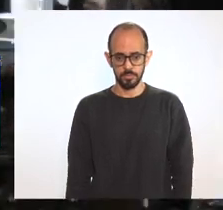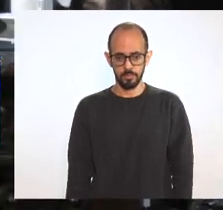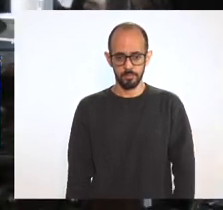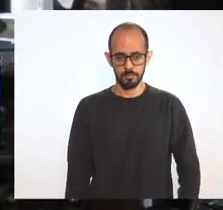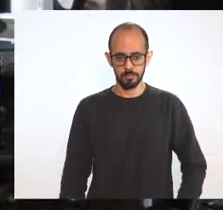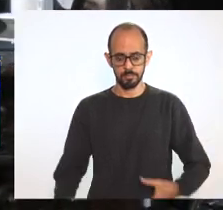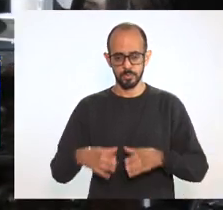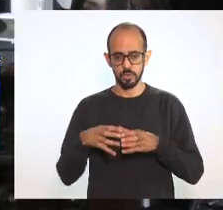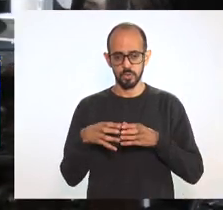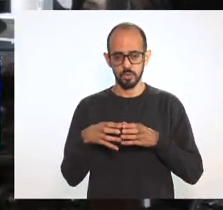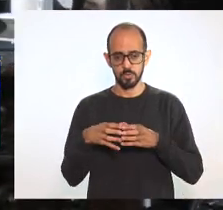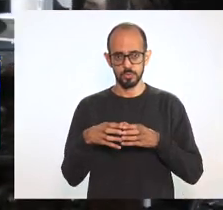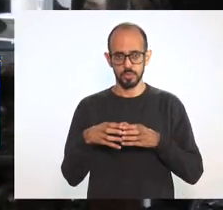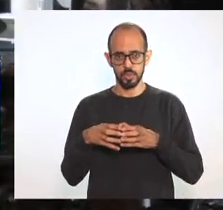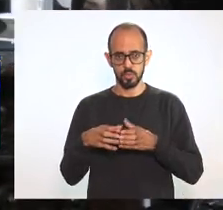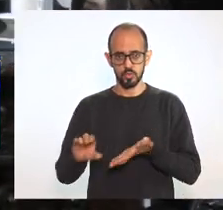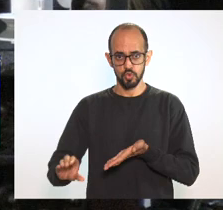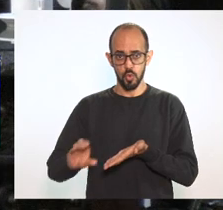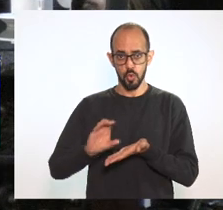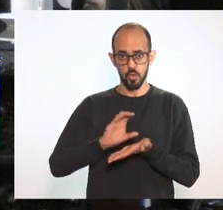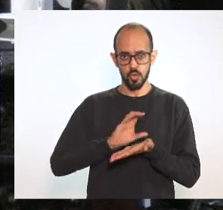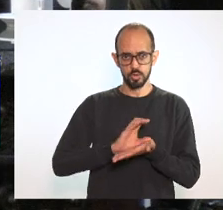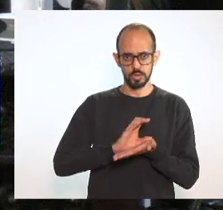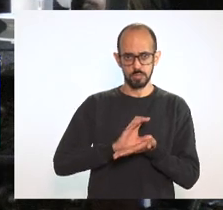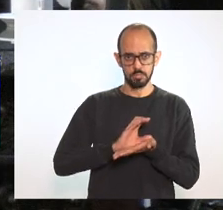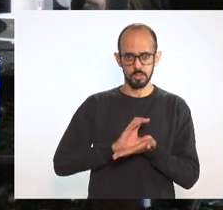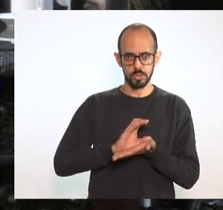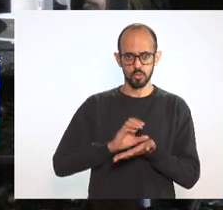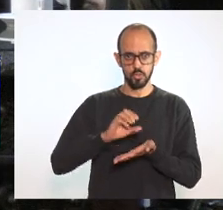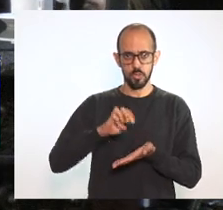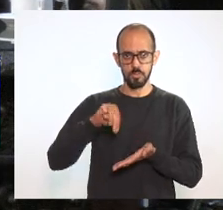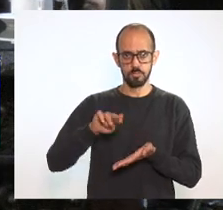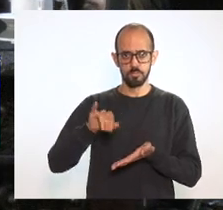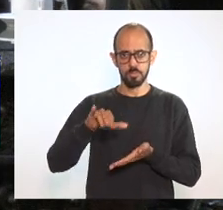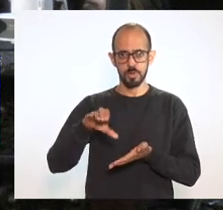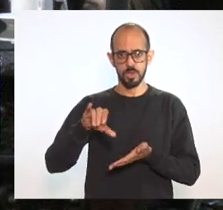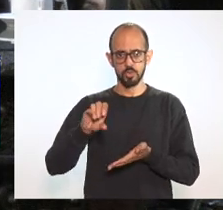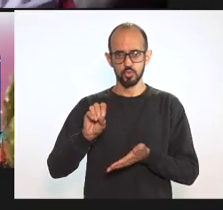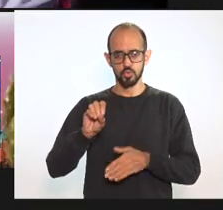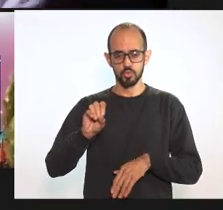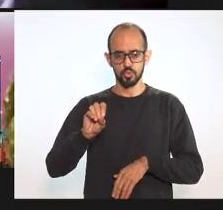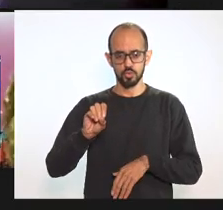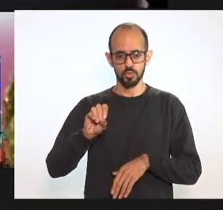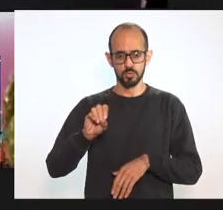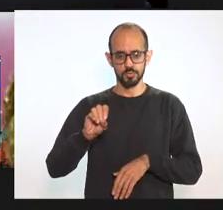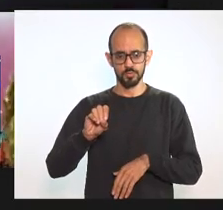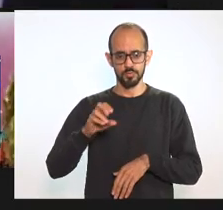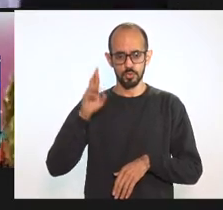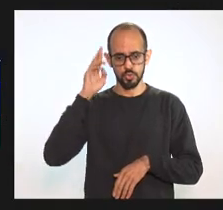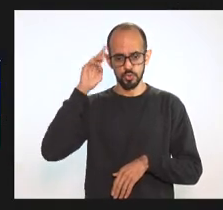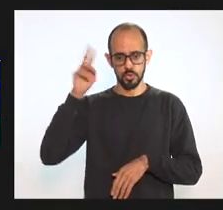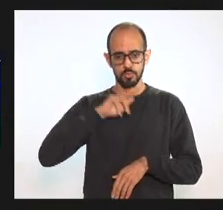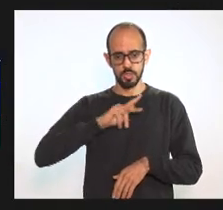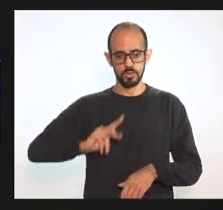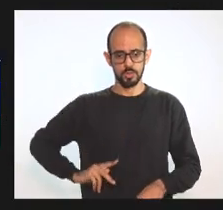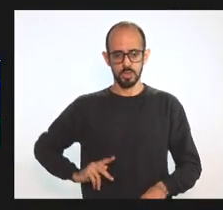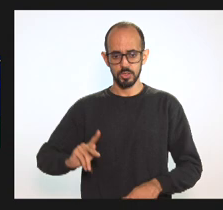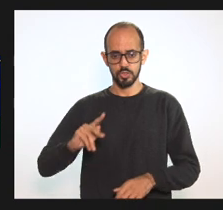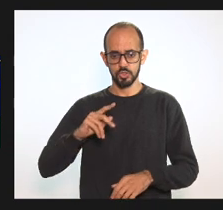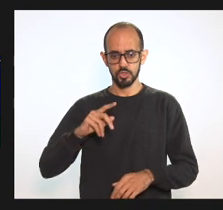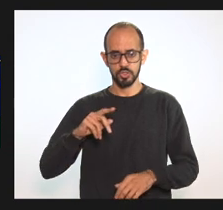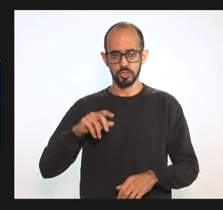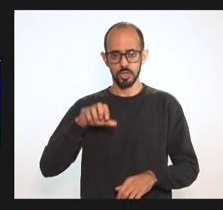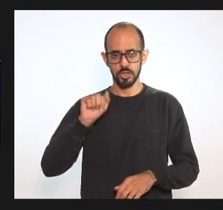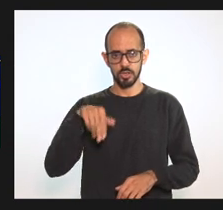Pela Comissão de Orçamento, deputado Márcio Canella. Senhor presidente, André